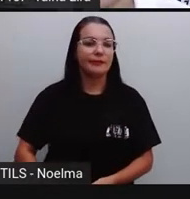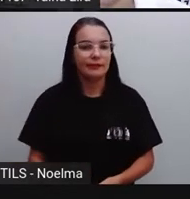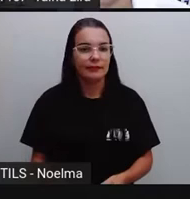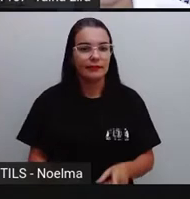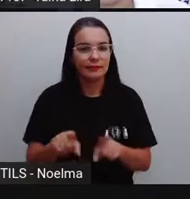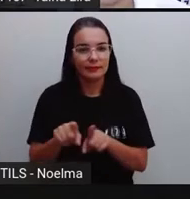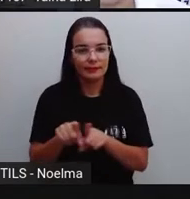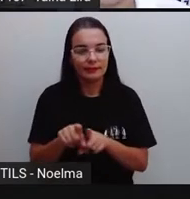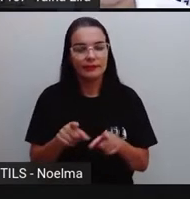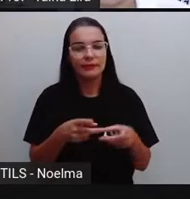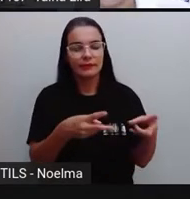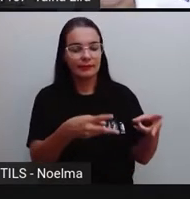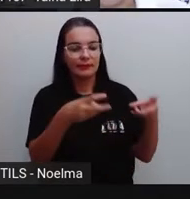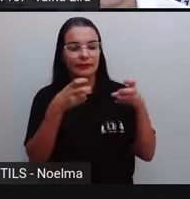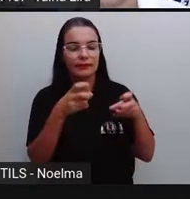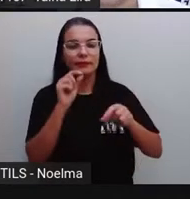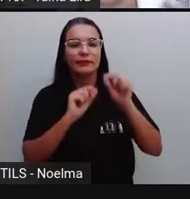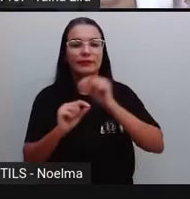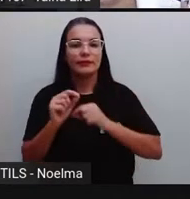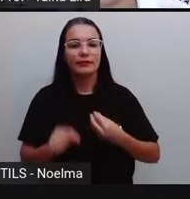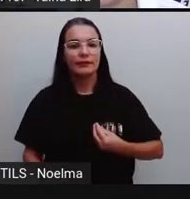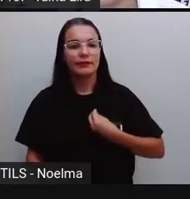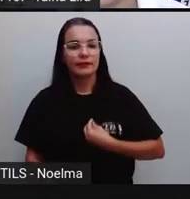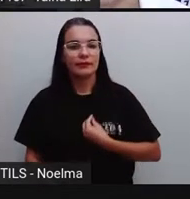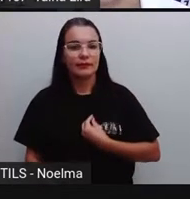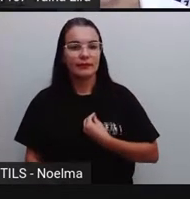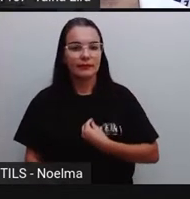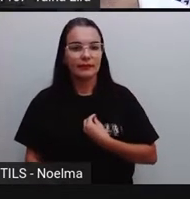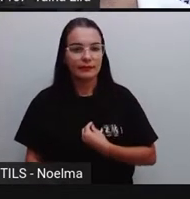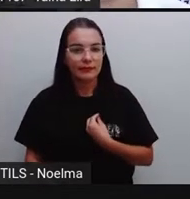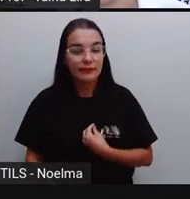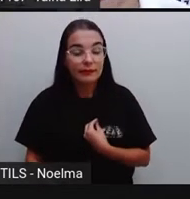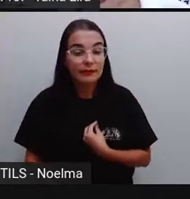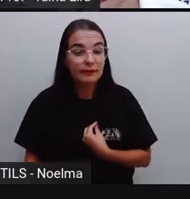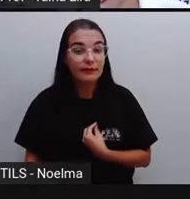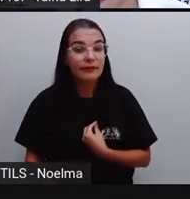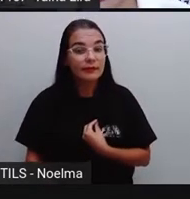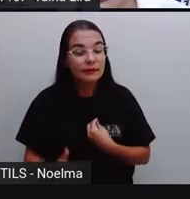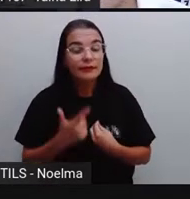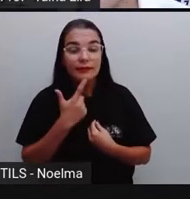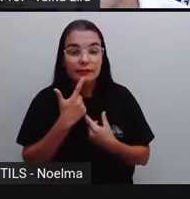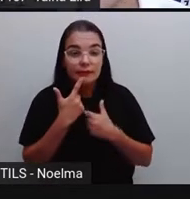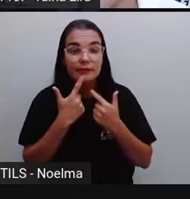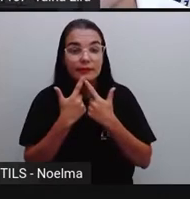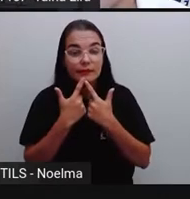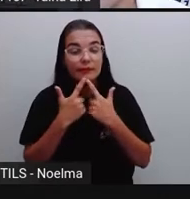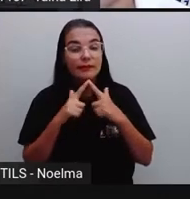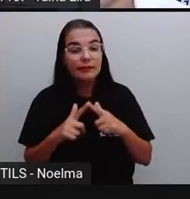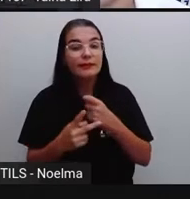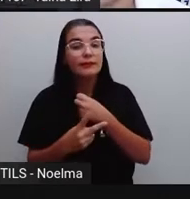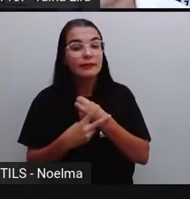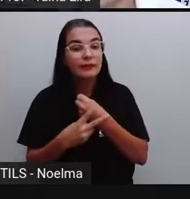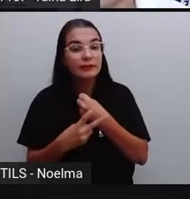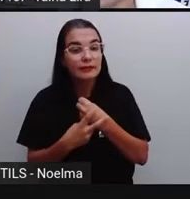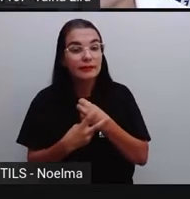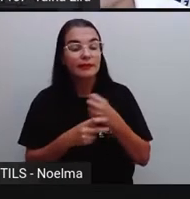uma vez, observem aí a presença, tá, da linguagem verbal e não verbal.